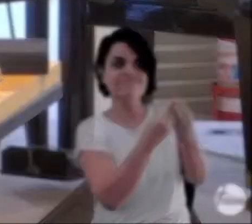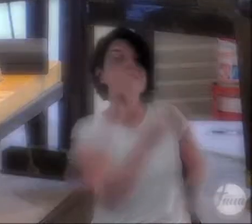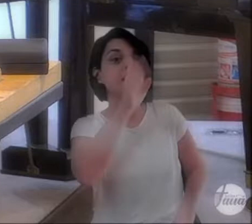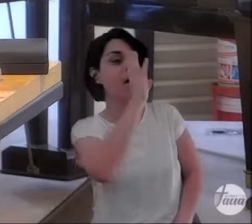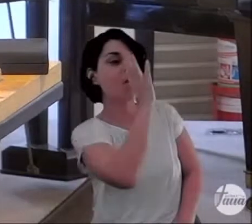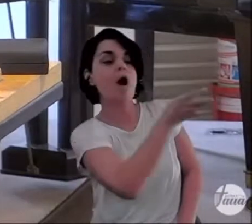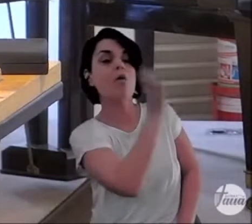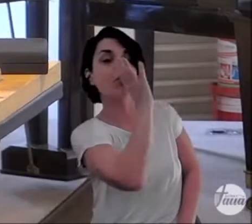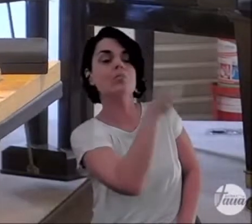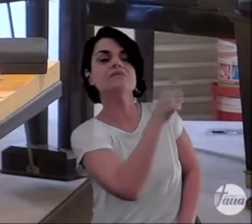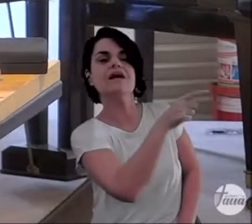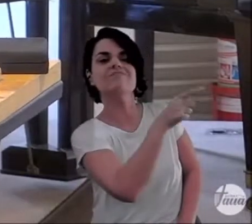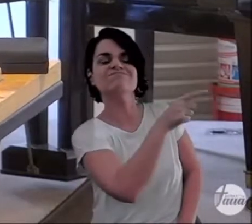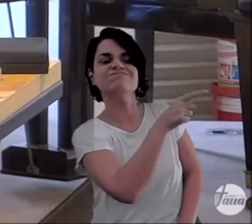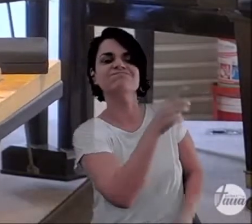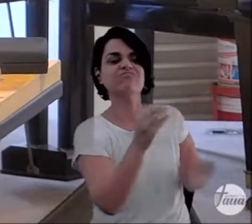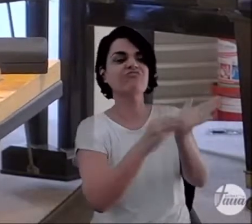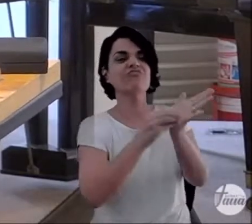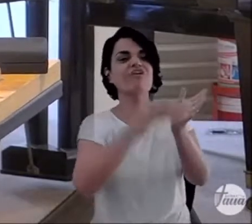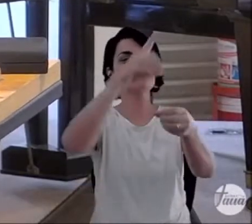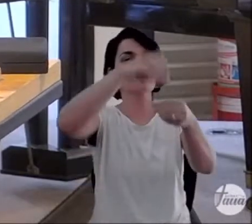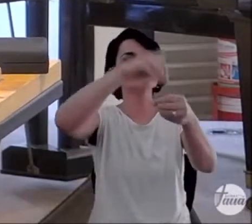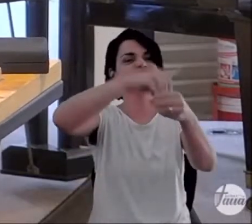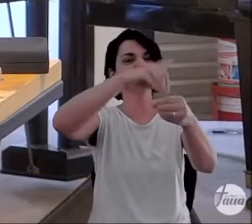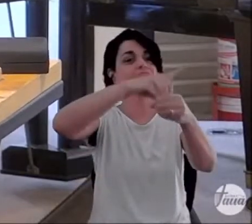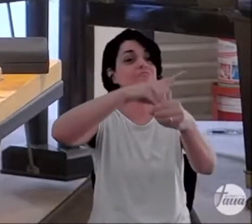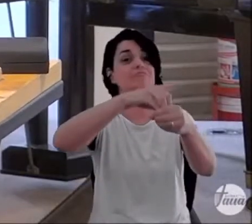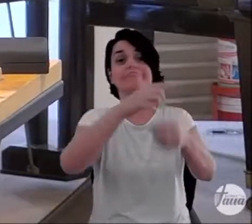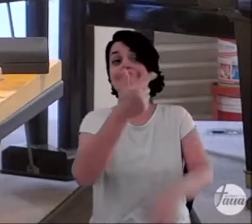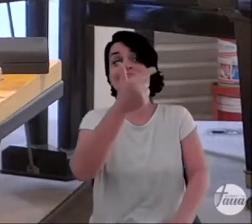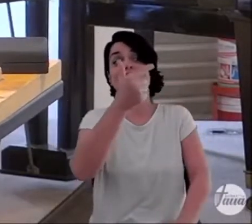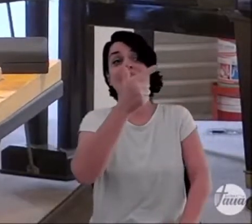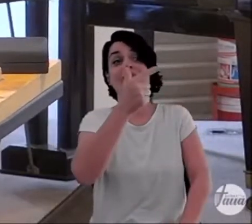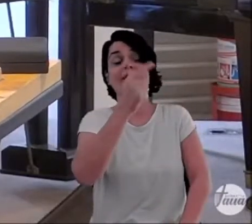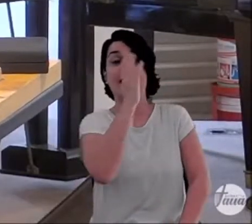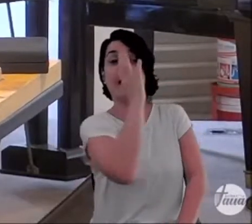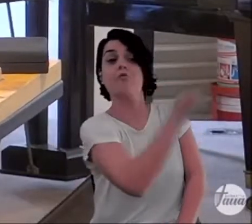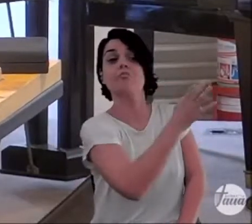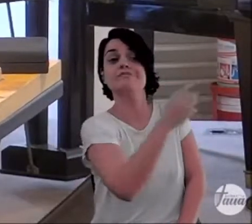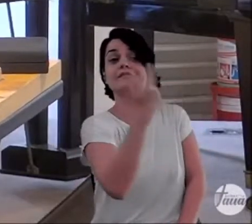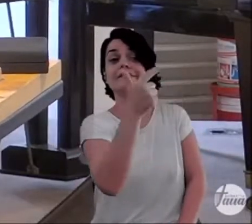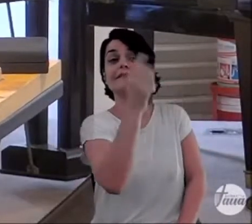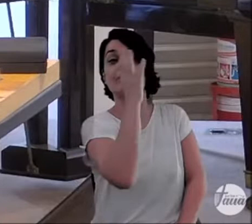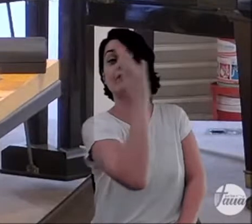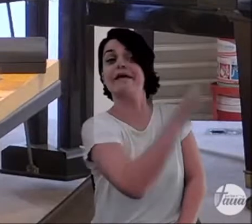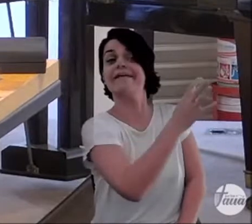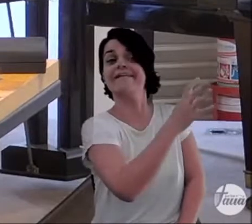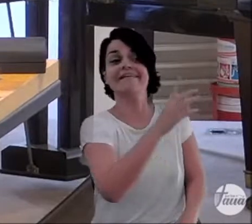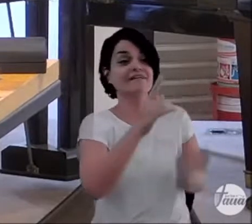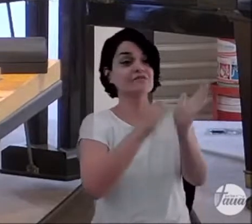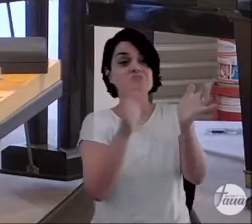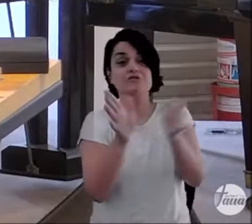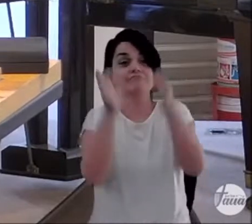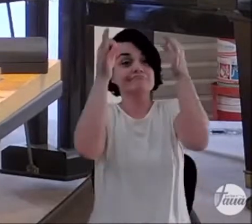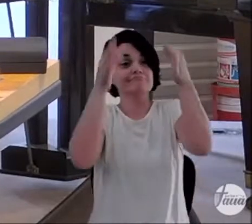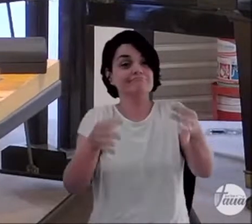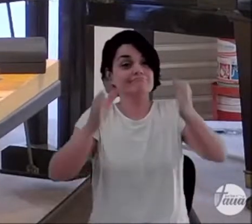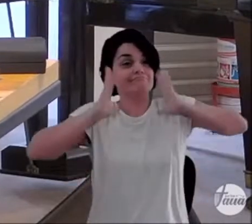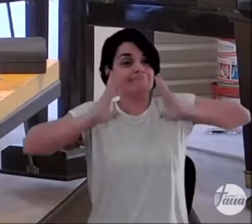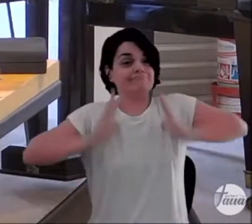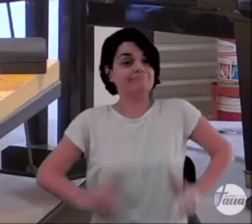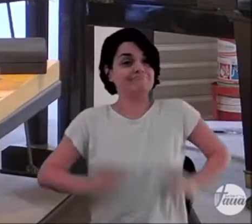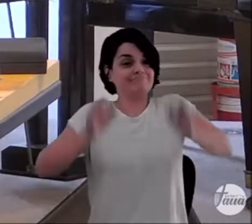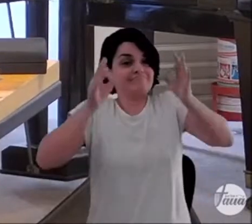Interessante isso, irmãos. E aí eu quero dar uma palavra ao povo que talvez vai aí ver esse vídeo, e aí eu vou apanhar, e está